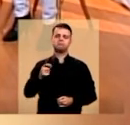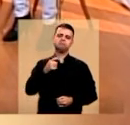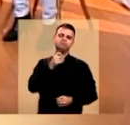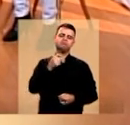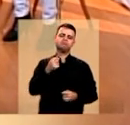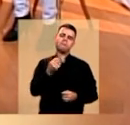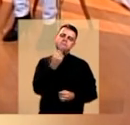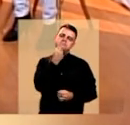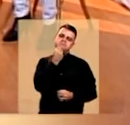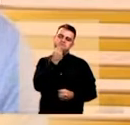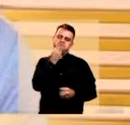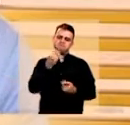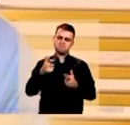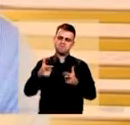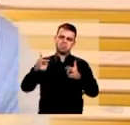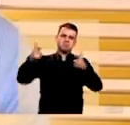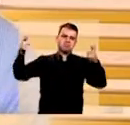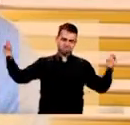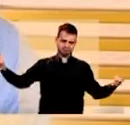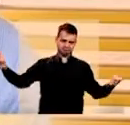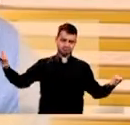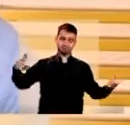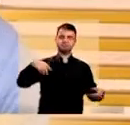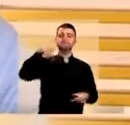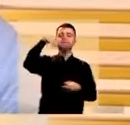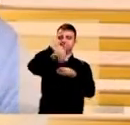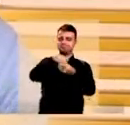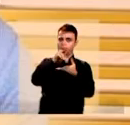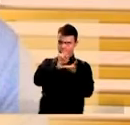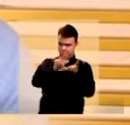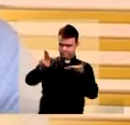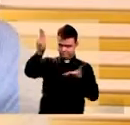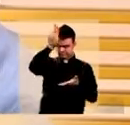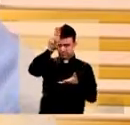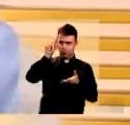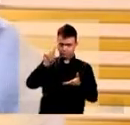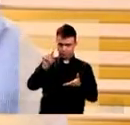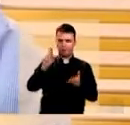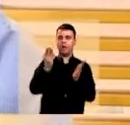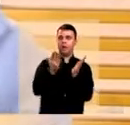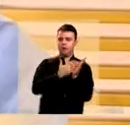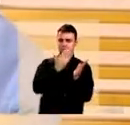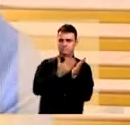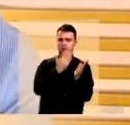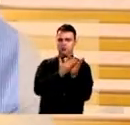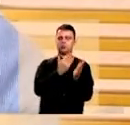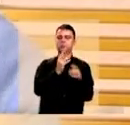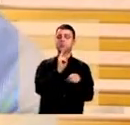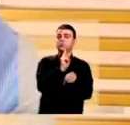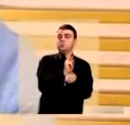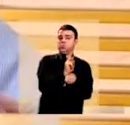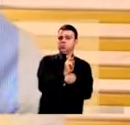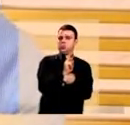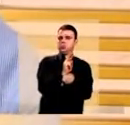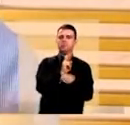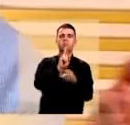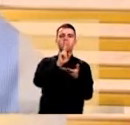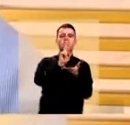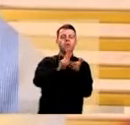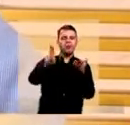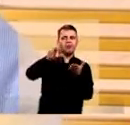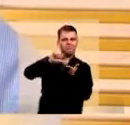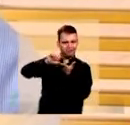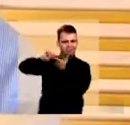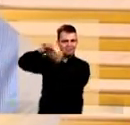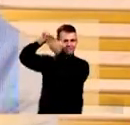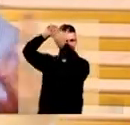biblioteca maior. Por exemplo, na universidade, a gente tem também o serviço de empréstimo entre as várias livrarias. Porque